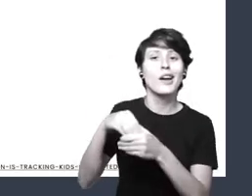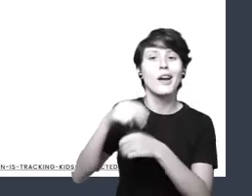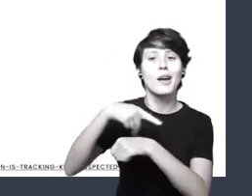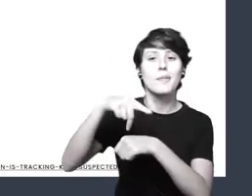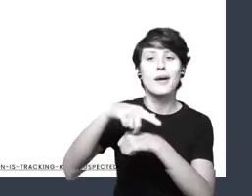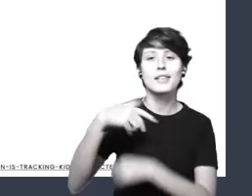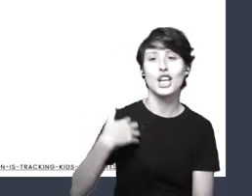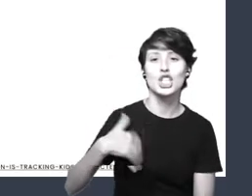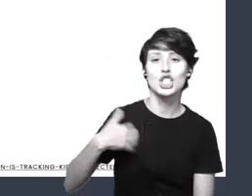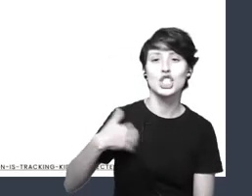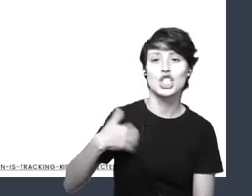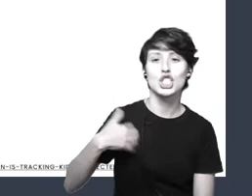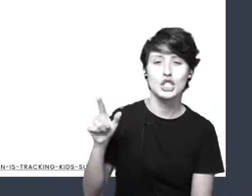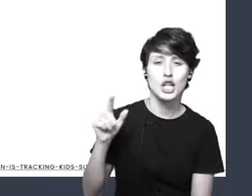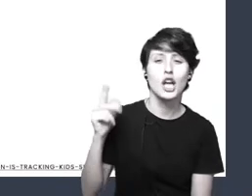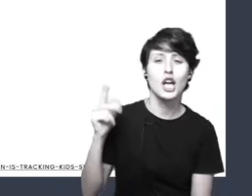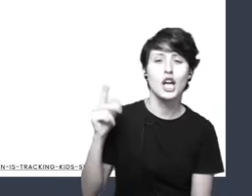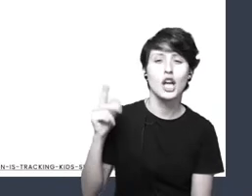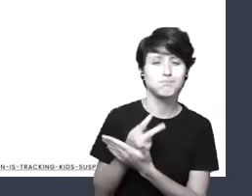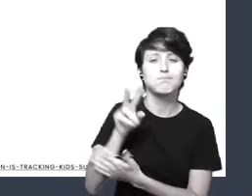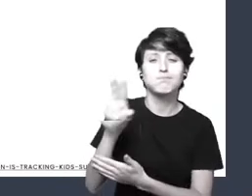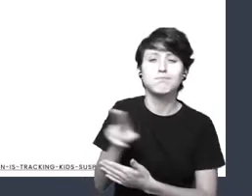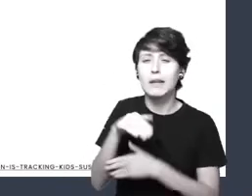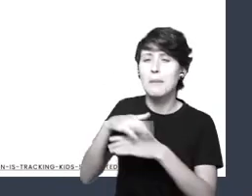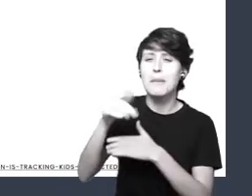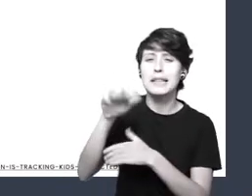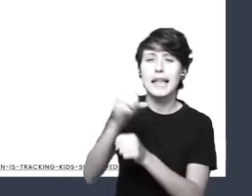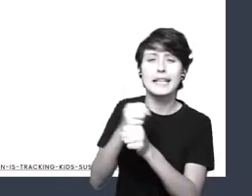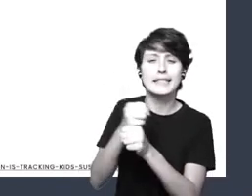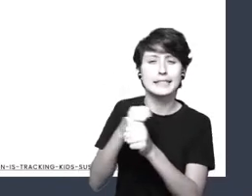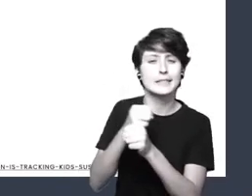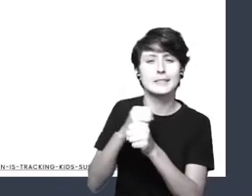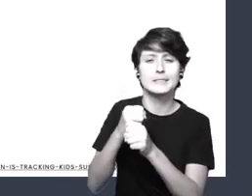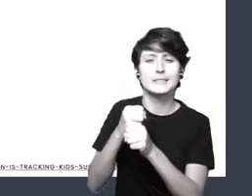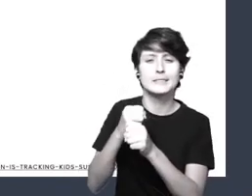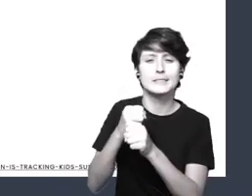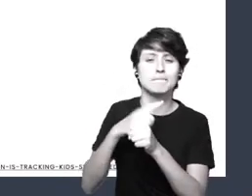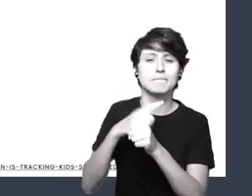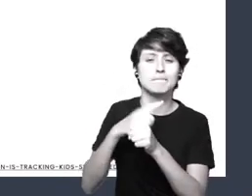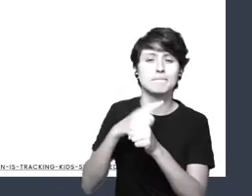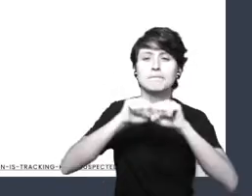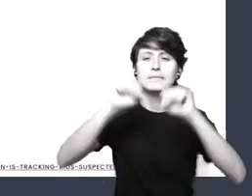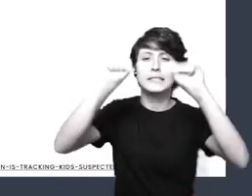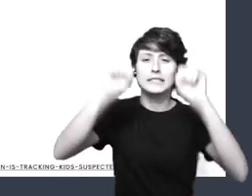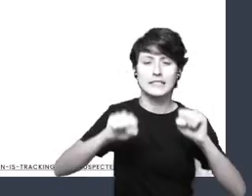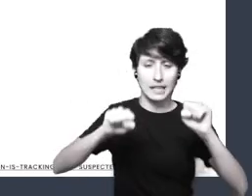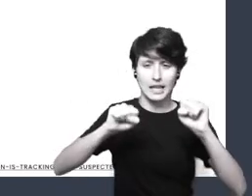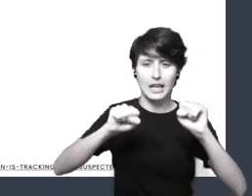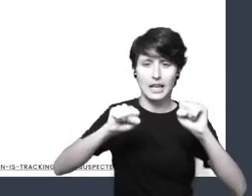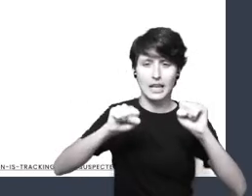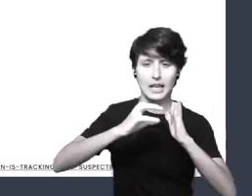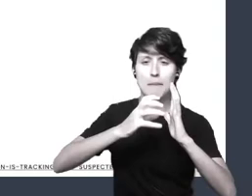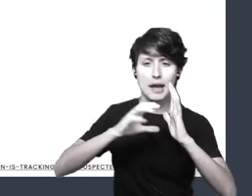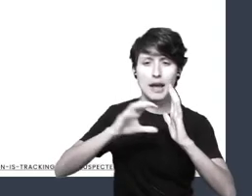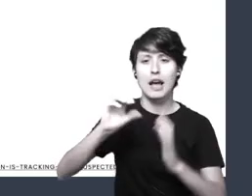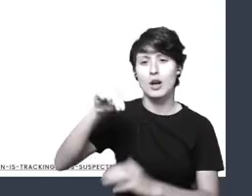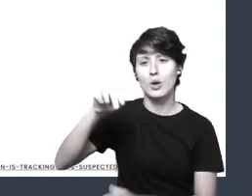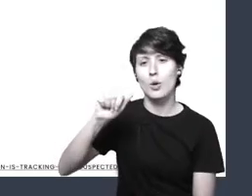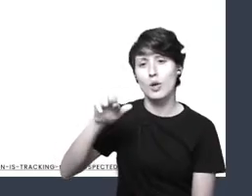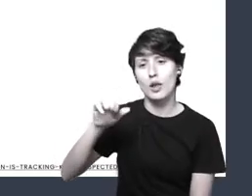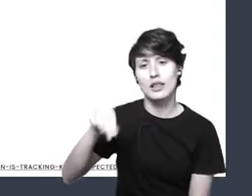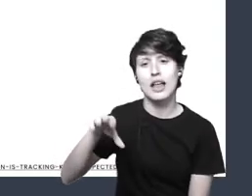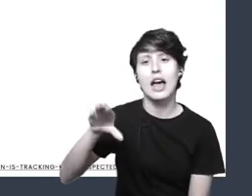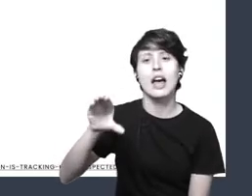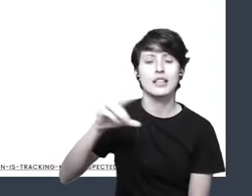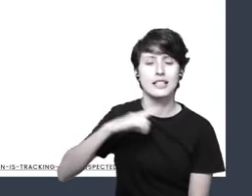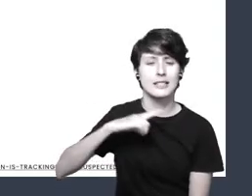na Argentina, eles têm usado há mais de 10 anos uma base de dados conhecida como CONARQ. E nessa base de dados, eles têm dezenas de